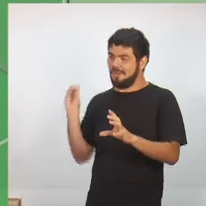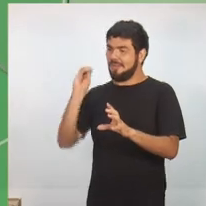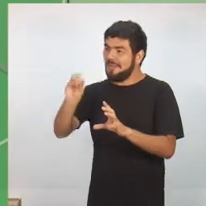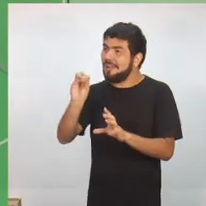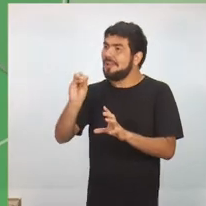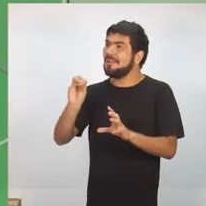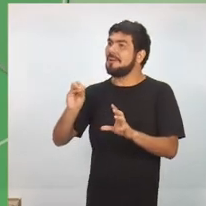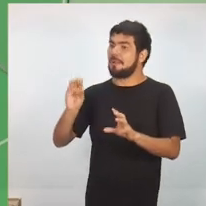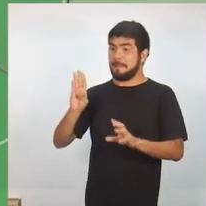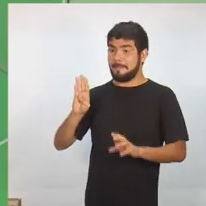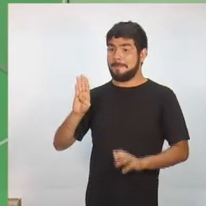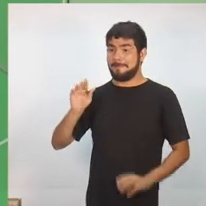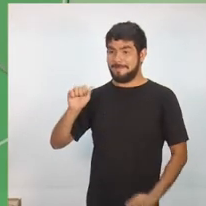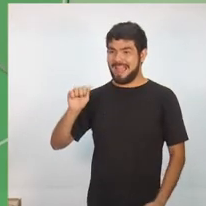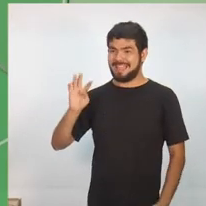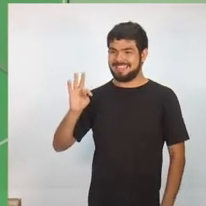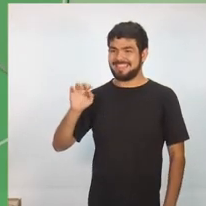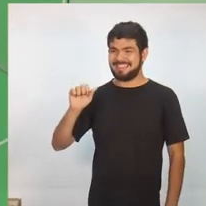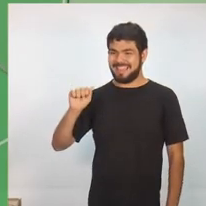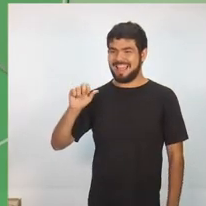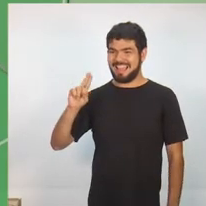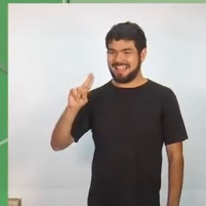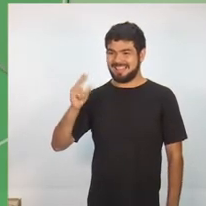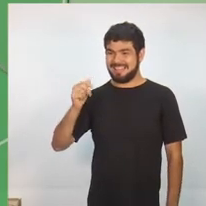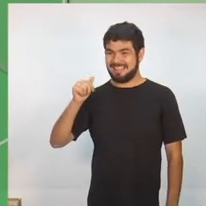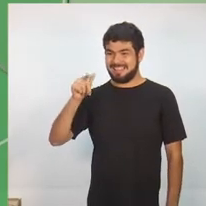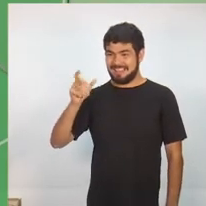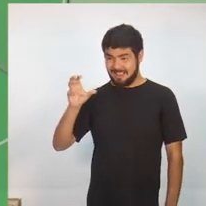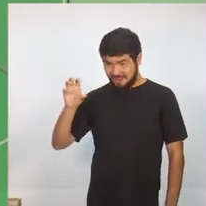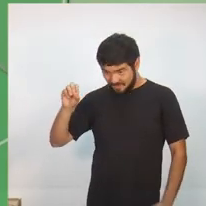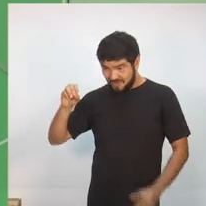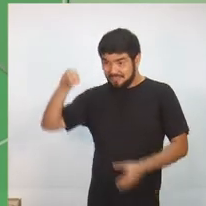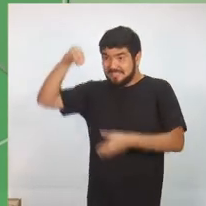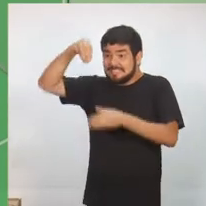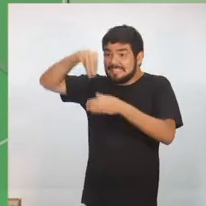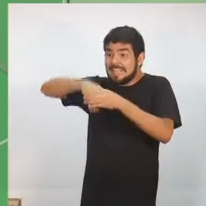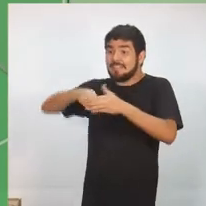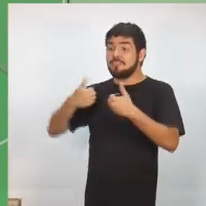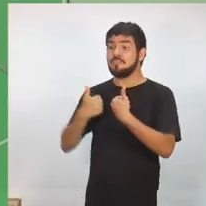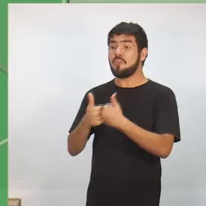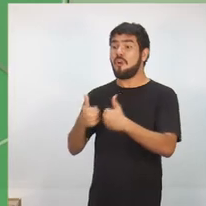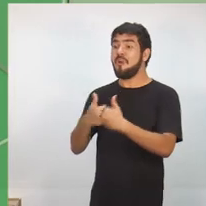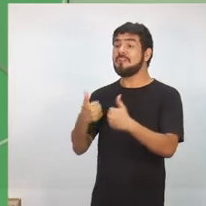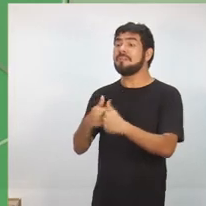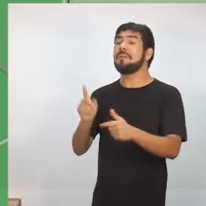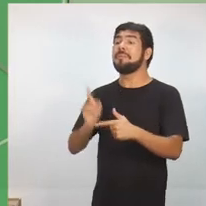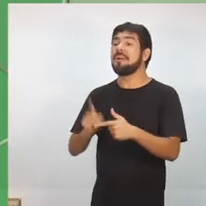o batalhão dentro dos transportes urbanos, o que vai cuidar exclusivamente disso, é